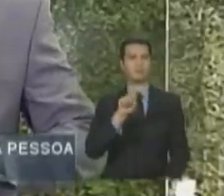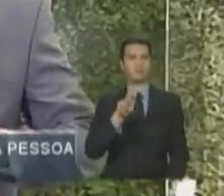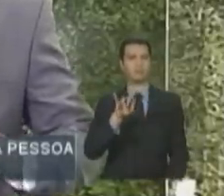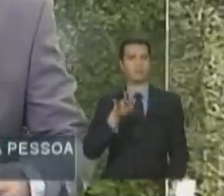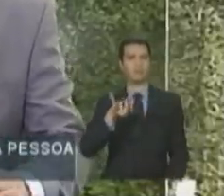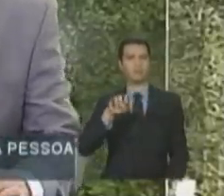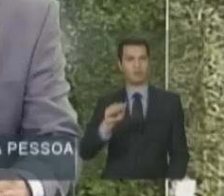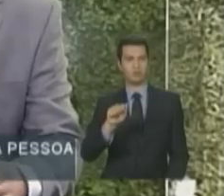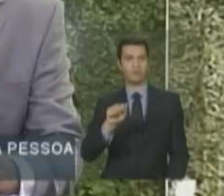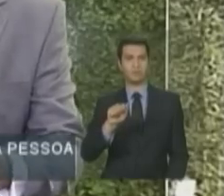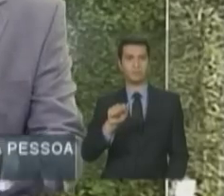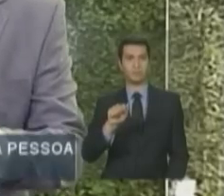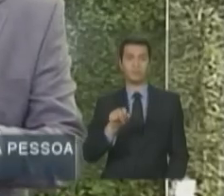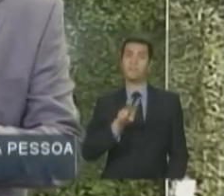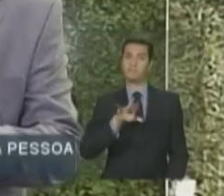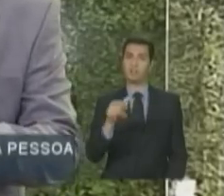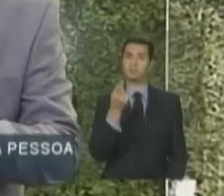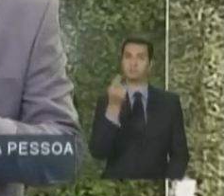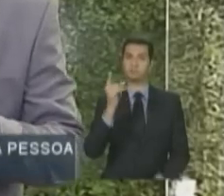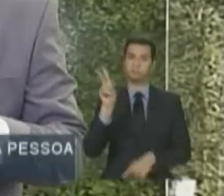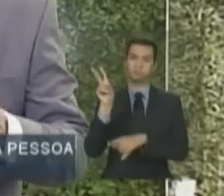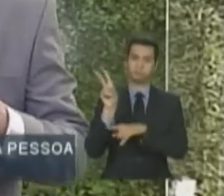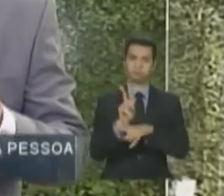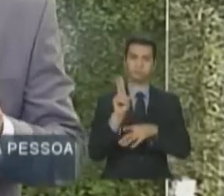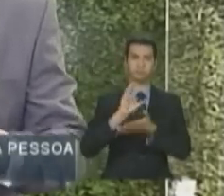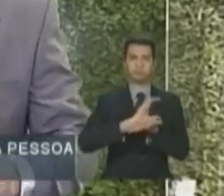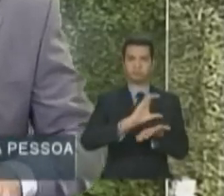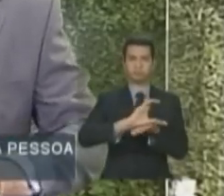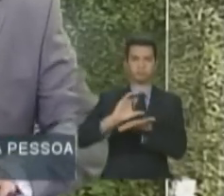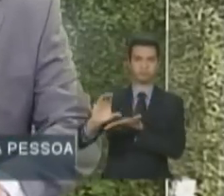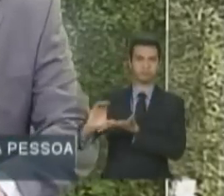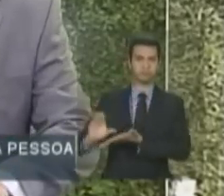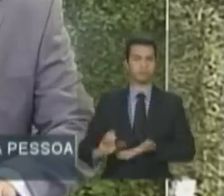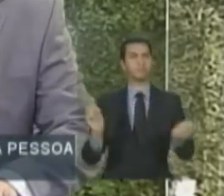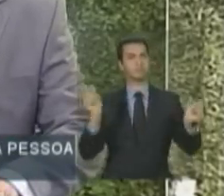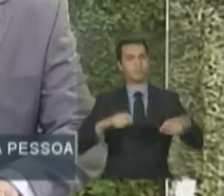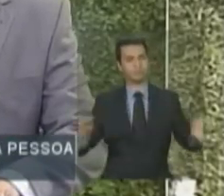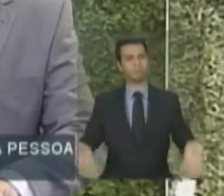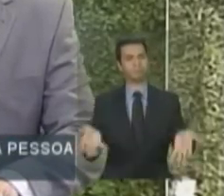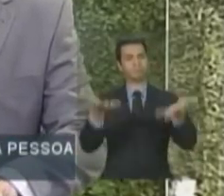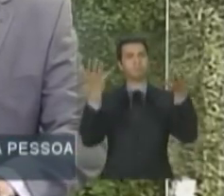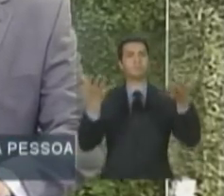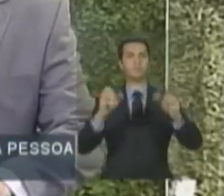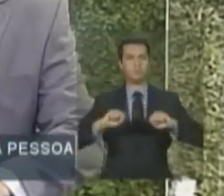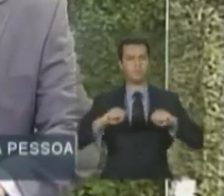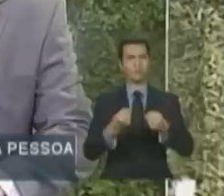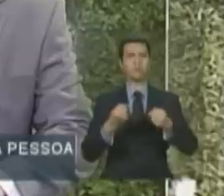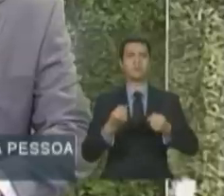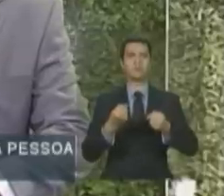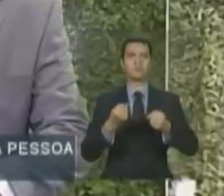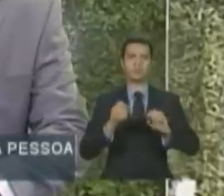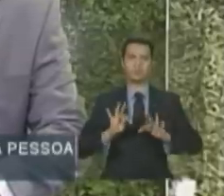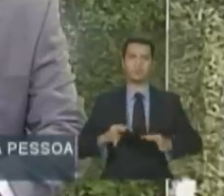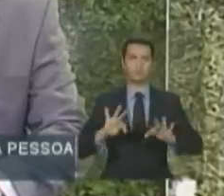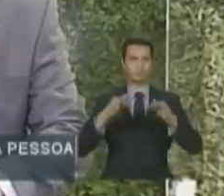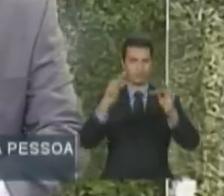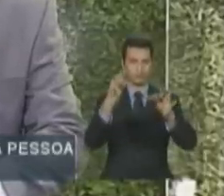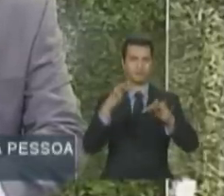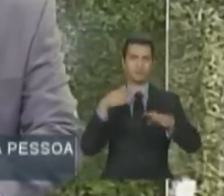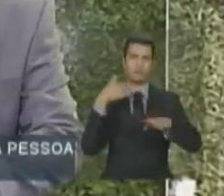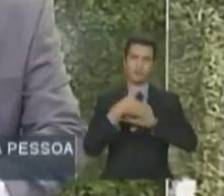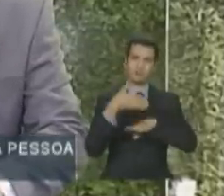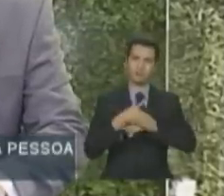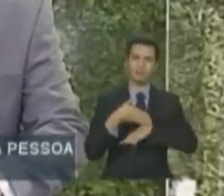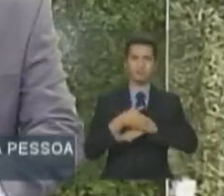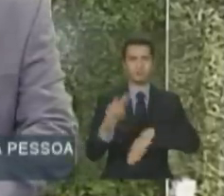fornecido para que possamos fortalecer a inovação tecnológica no Brasil, também possibilitando o maior acesso a